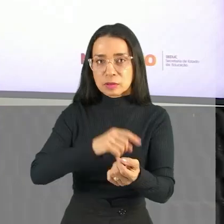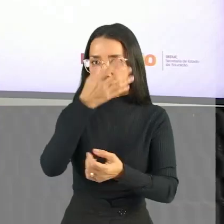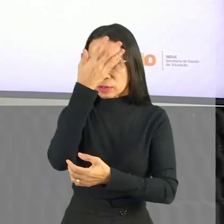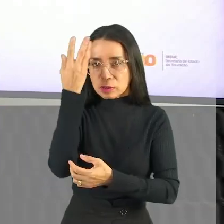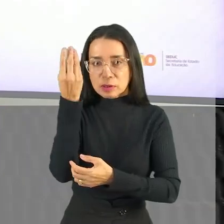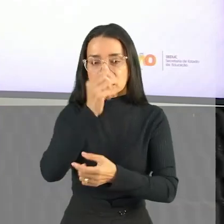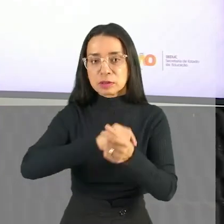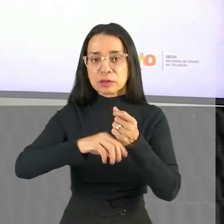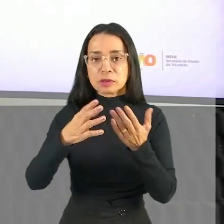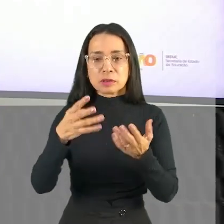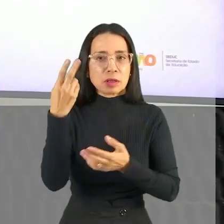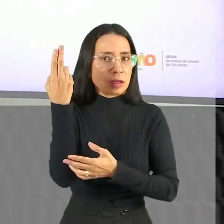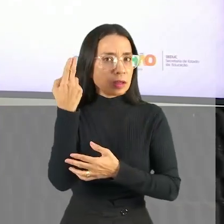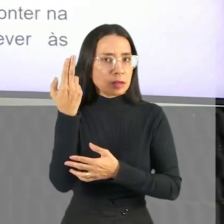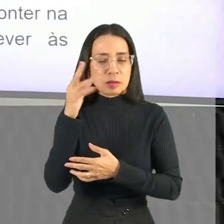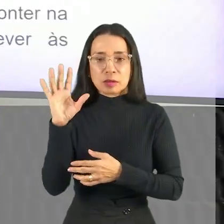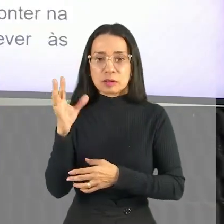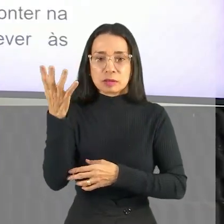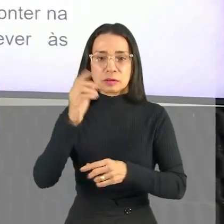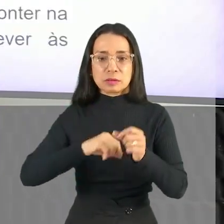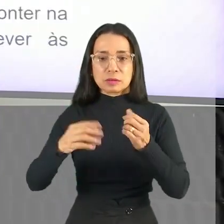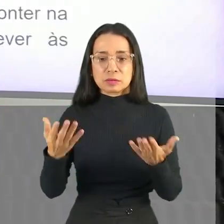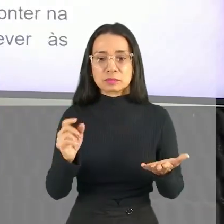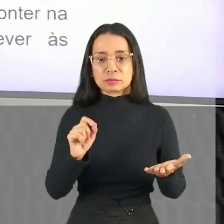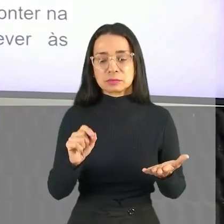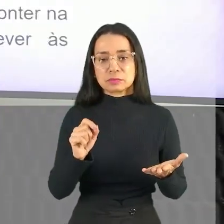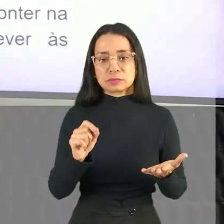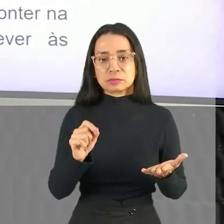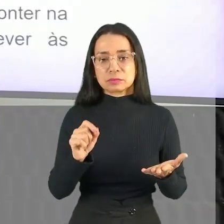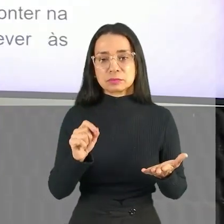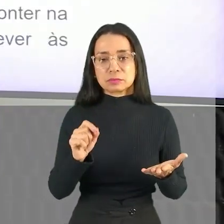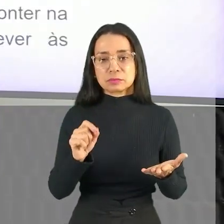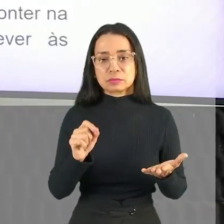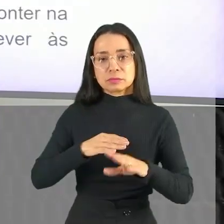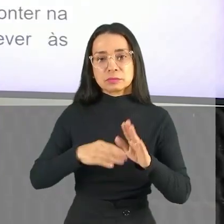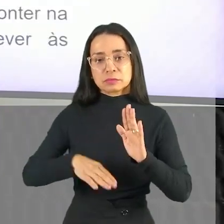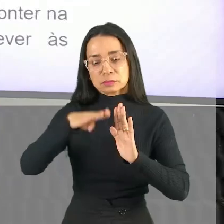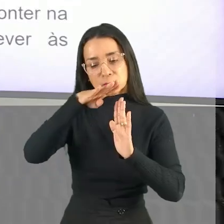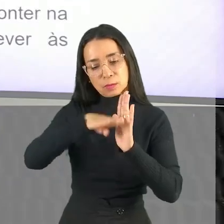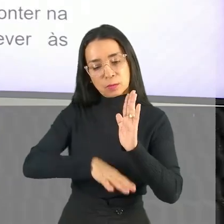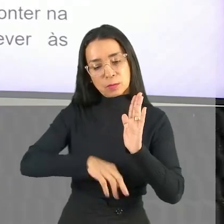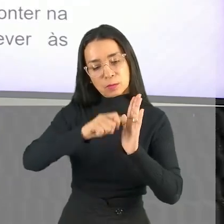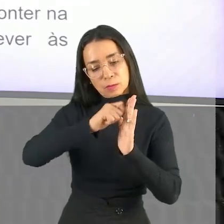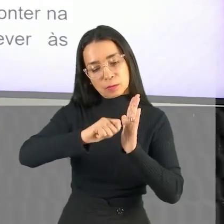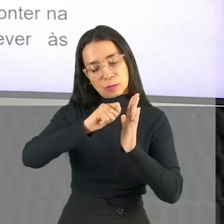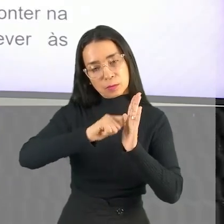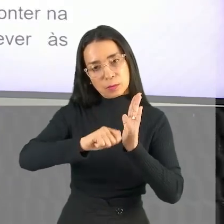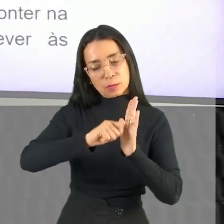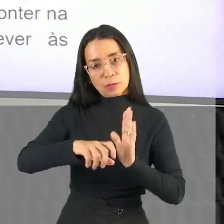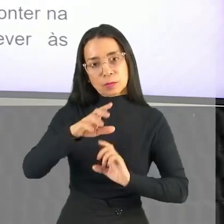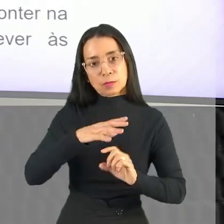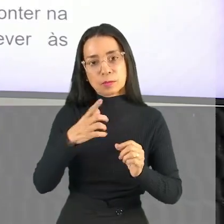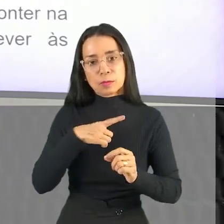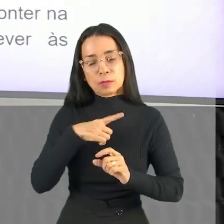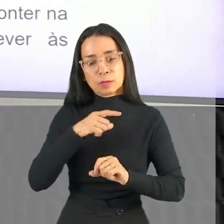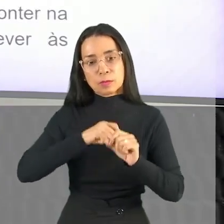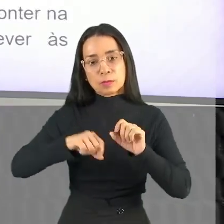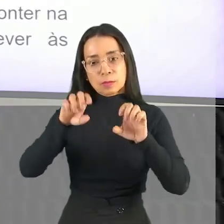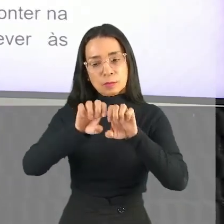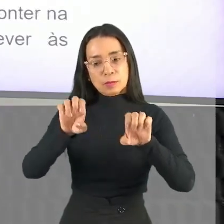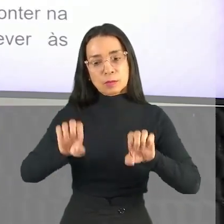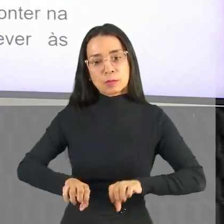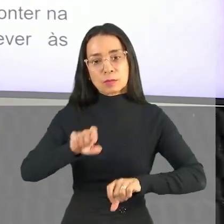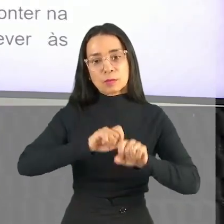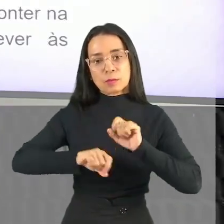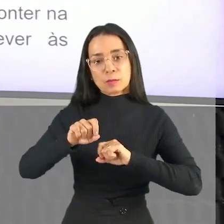é muito comum de acontecer. Então, o que a gente chama de planner de redação envolve ali uma estrutura